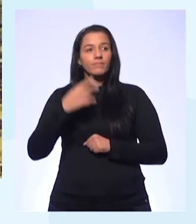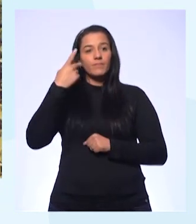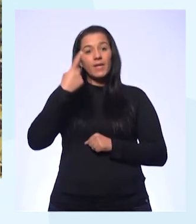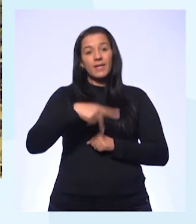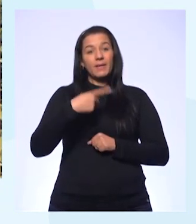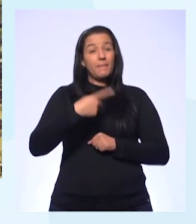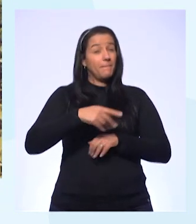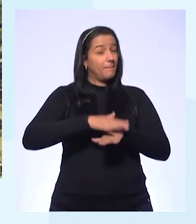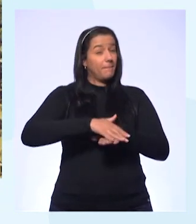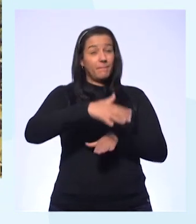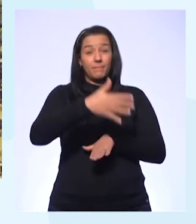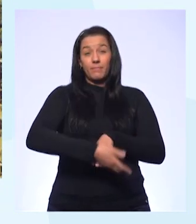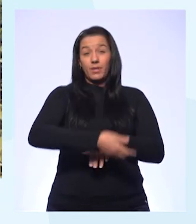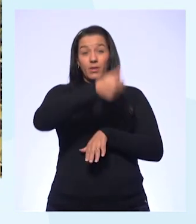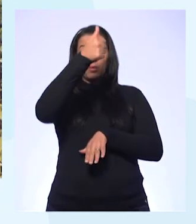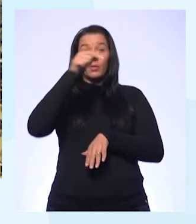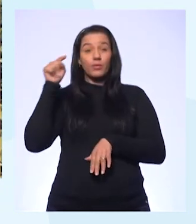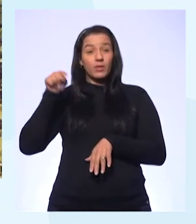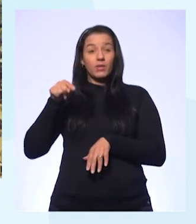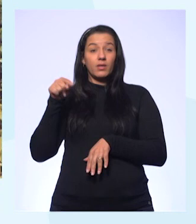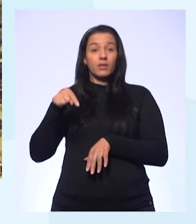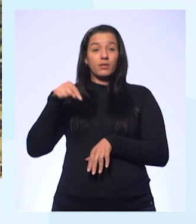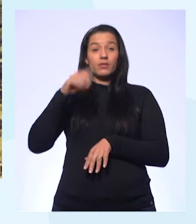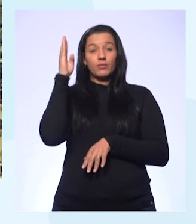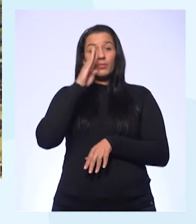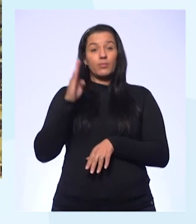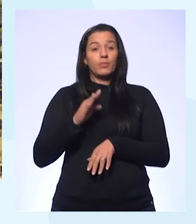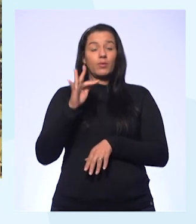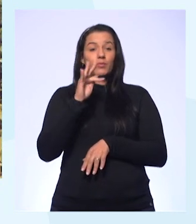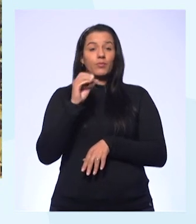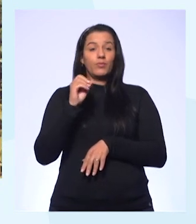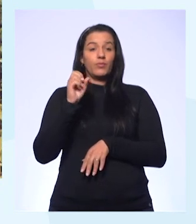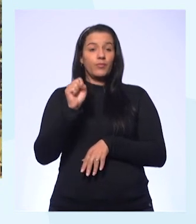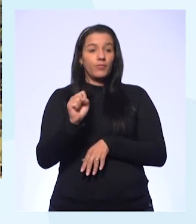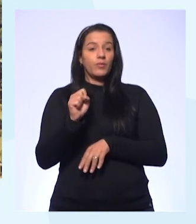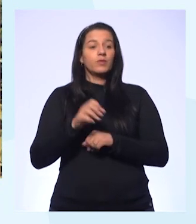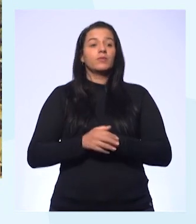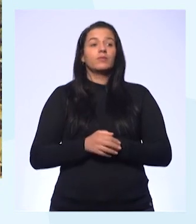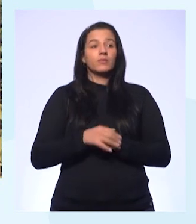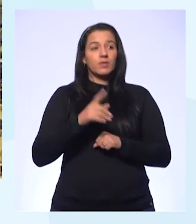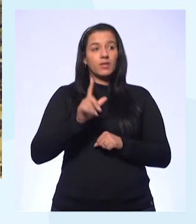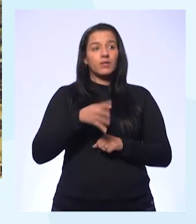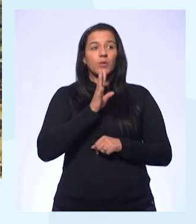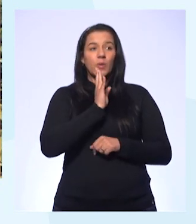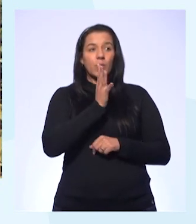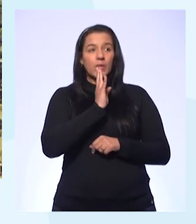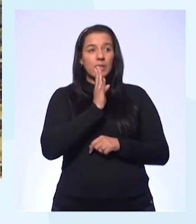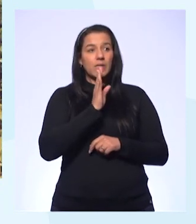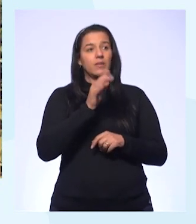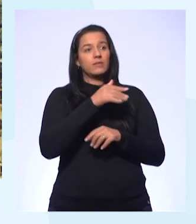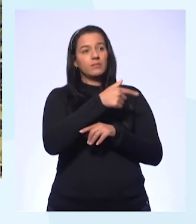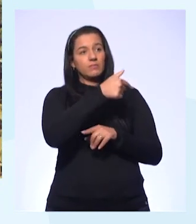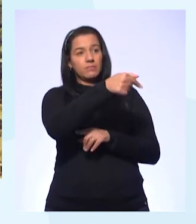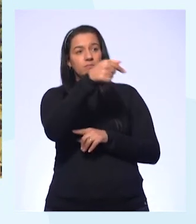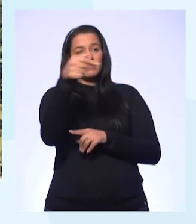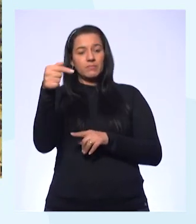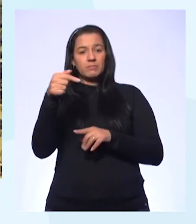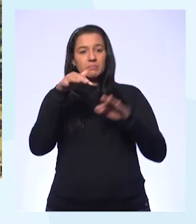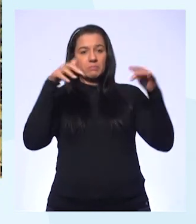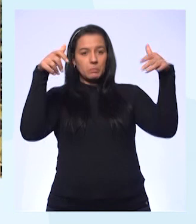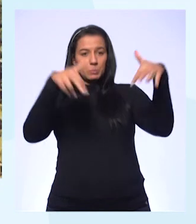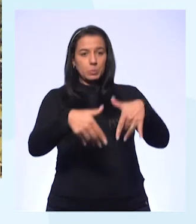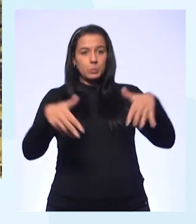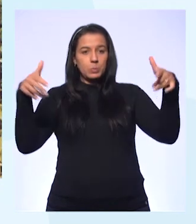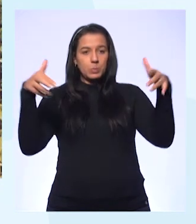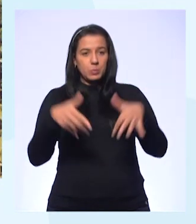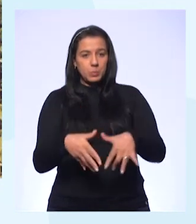Foz do Iguaçu, para vocês terem uma ideia. E para quem conheceu as 7 quedas de Foz do Iguaçu, sabe do que eu estou falando. Né? Então, ela